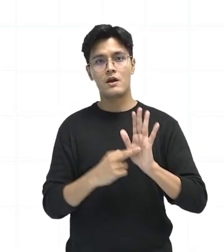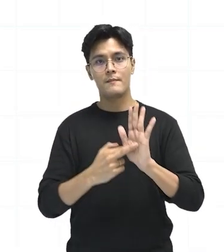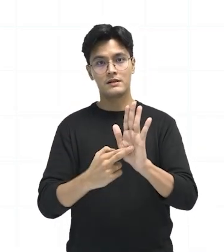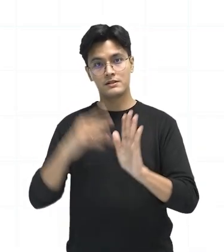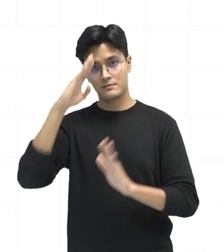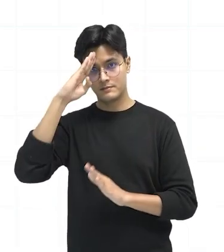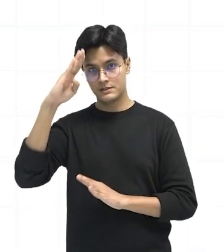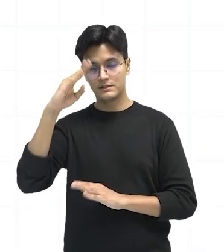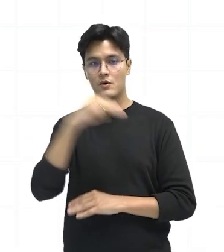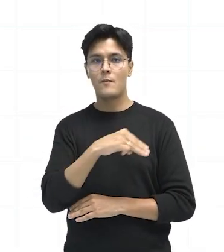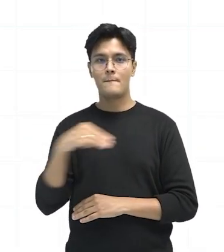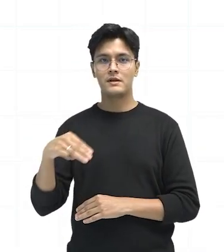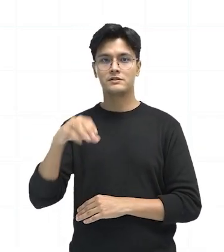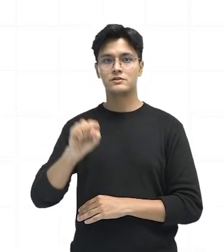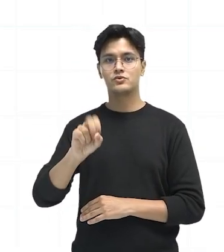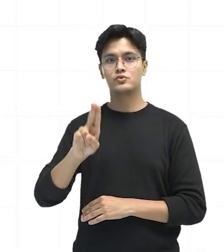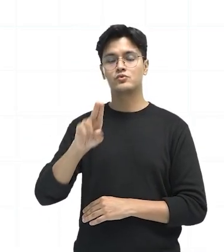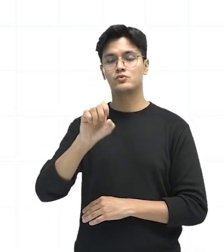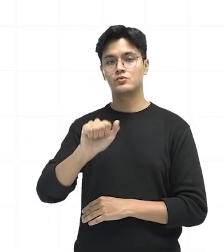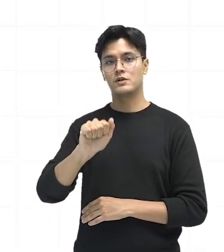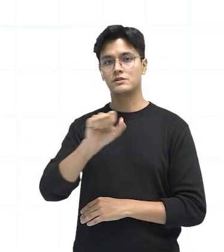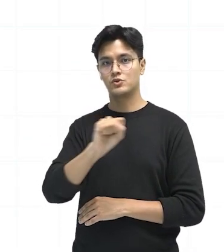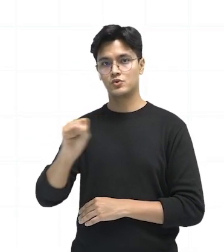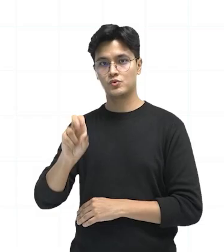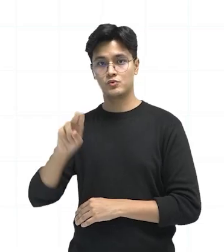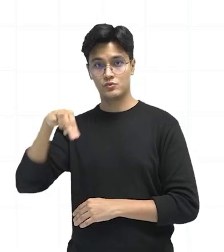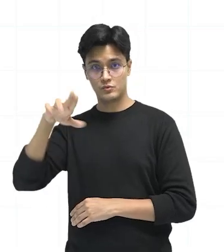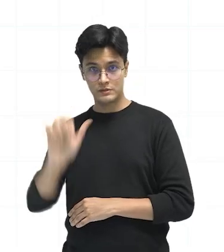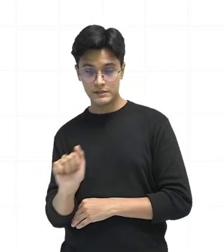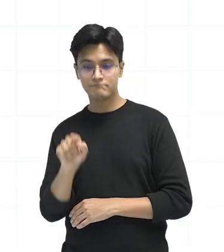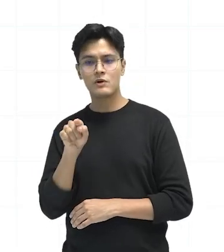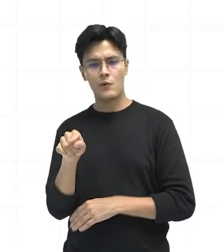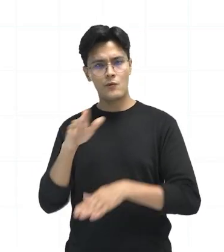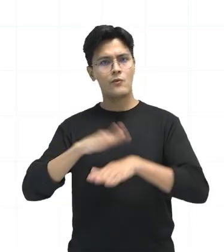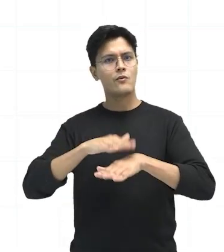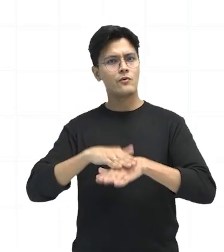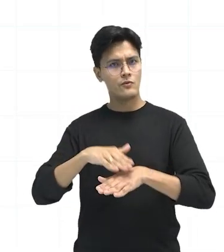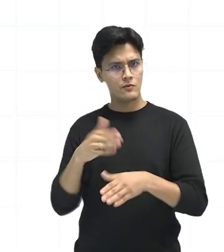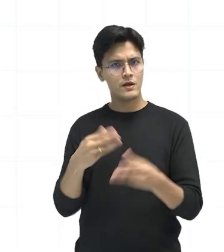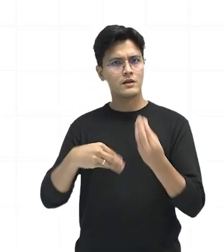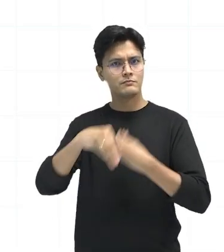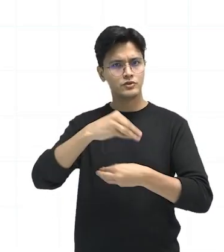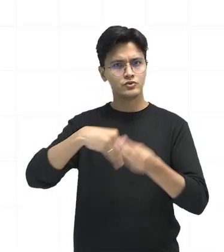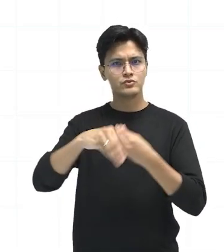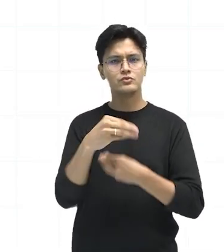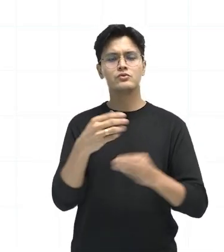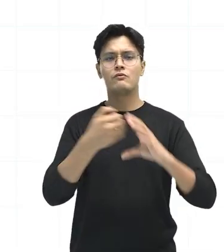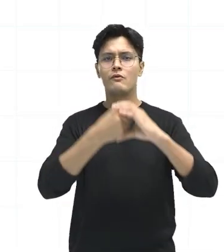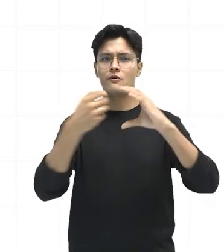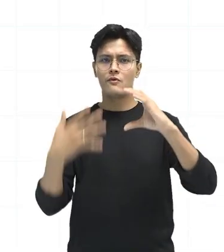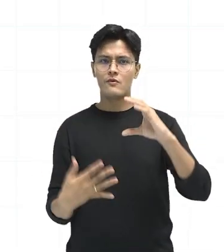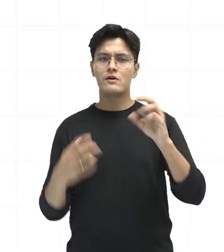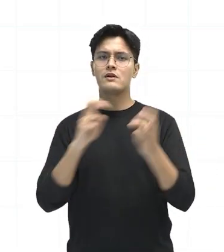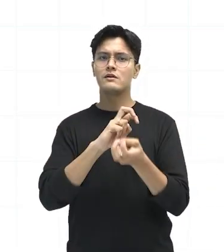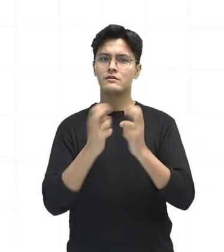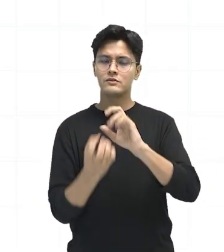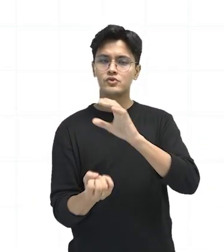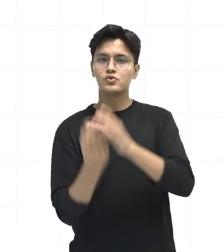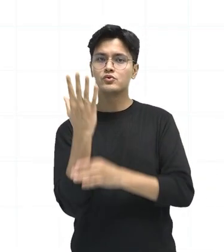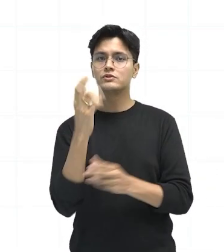mestre Suassuna, então é ele que combinou aí todos esses elementos e deu origem à